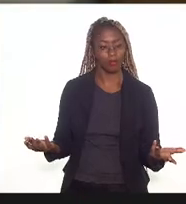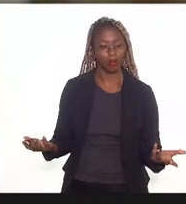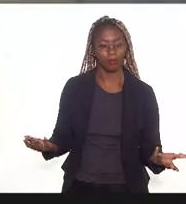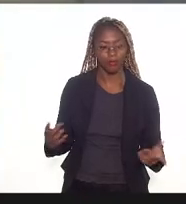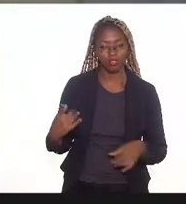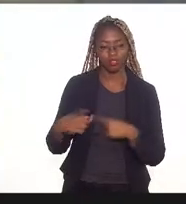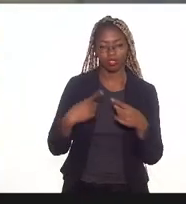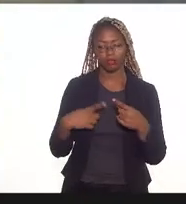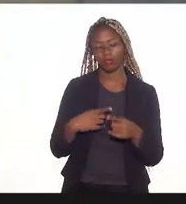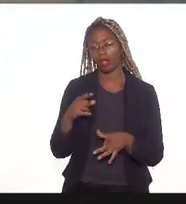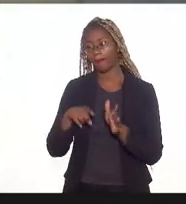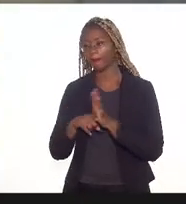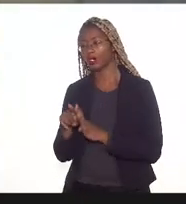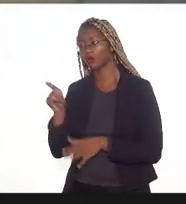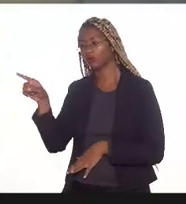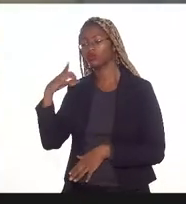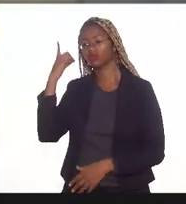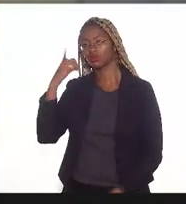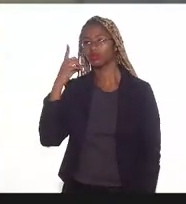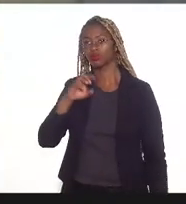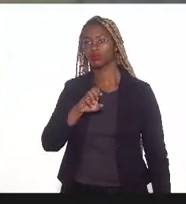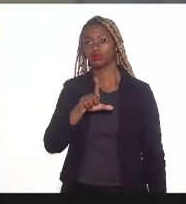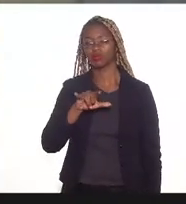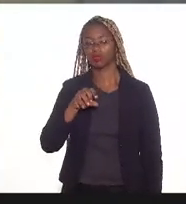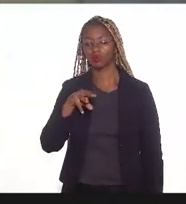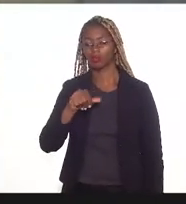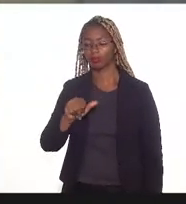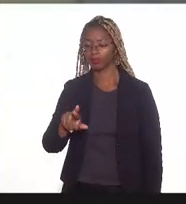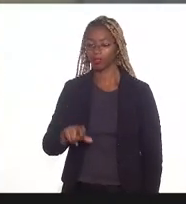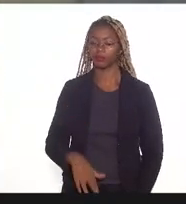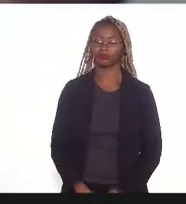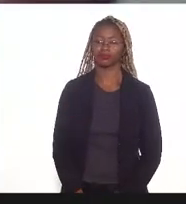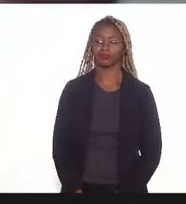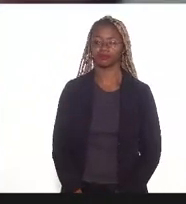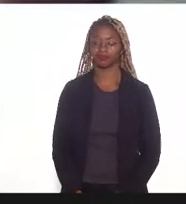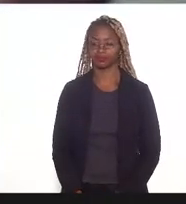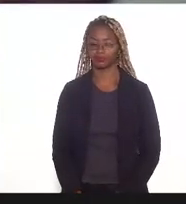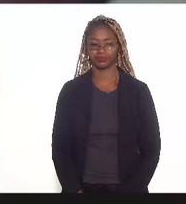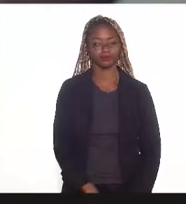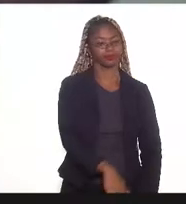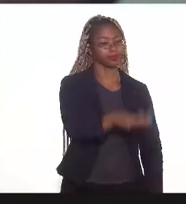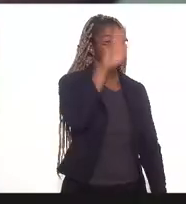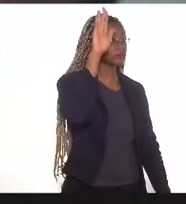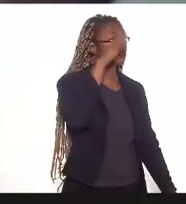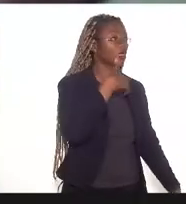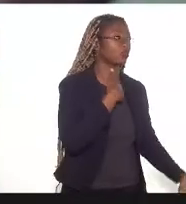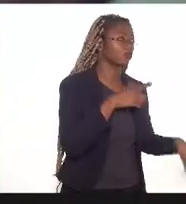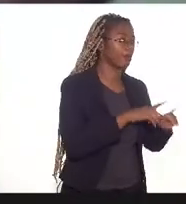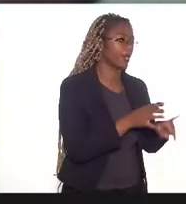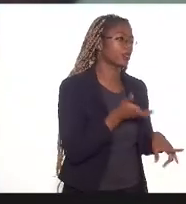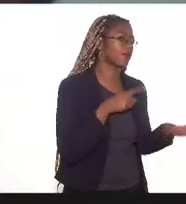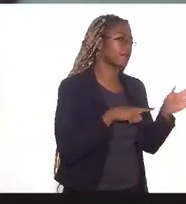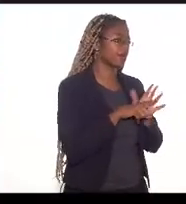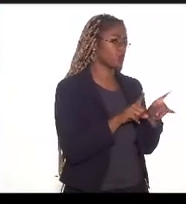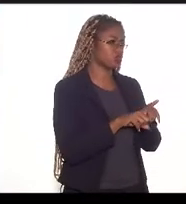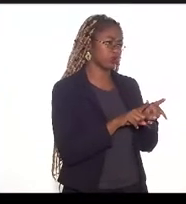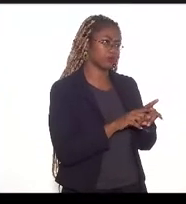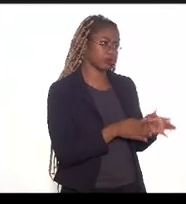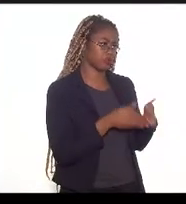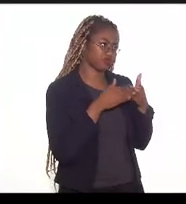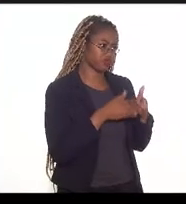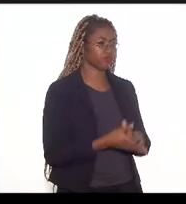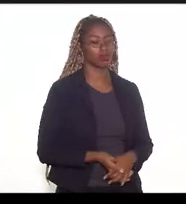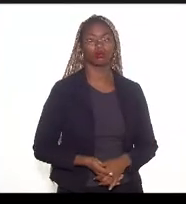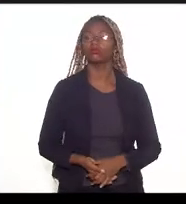passar para a pergunta do deputado Eliomar Coelho. Por favor, deputado Luiz Paulo, depois do Eliomar, eu queria fazer uma pergunta. Por